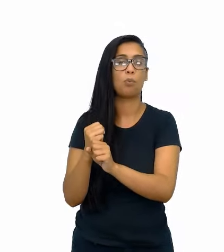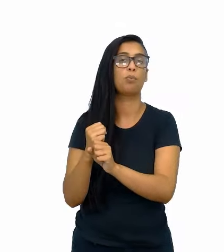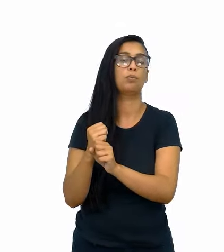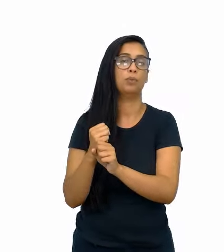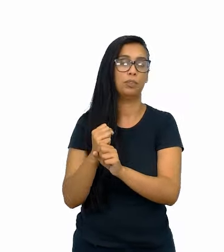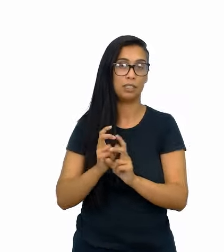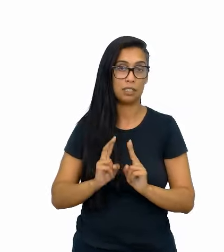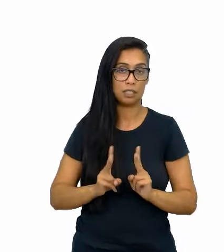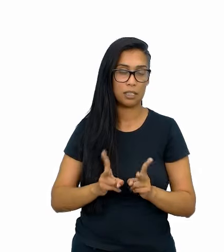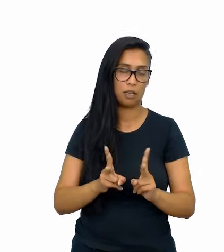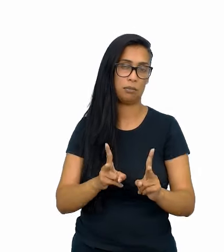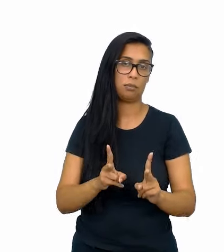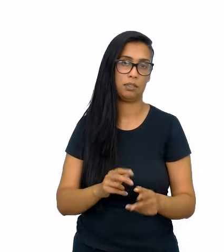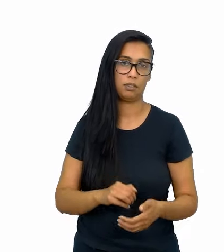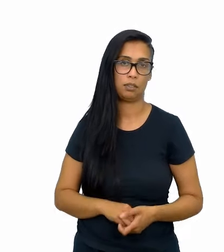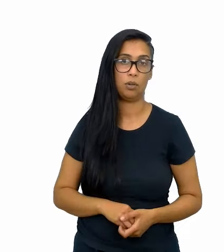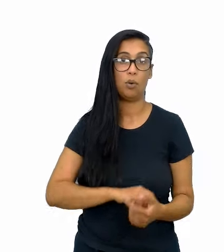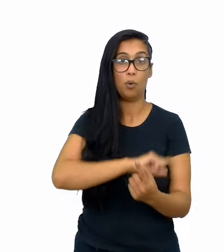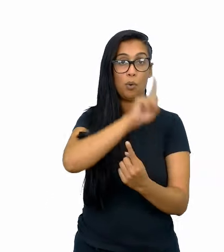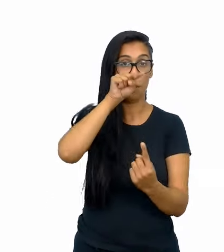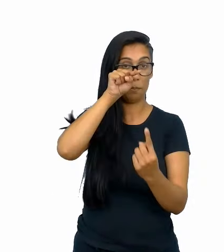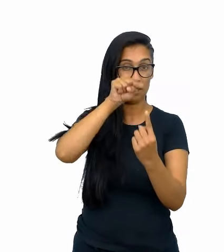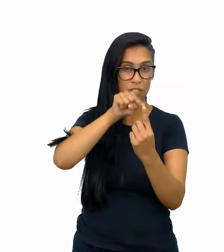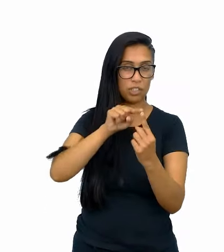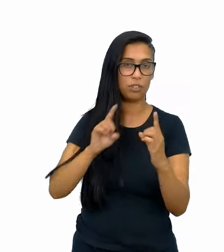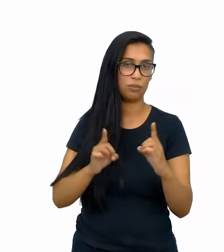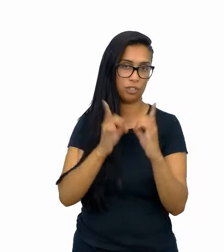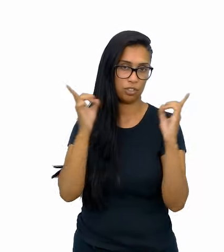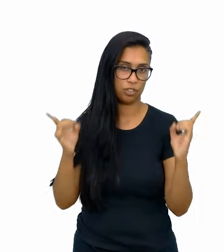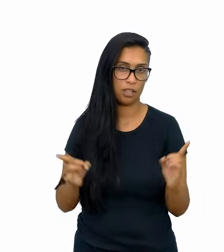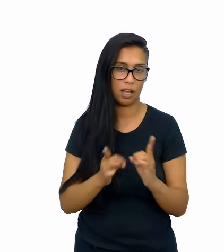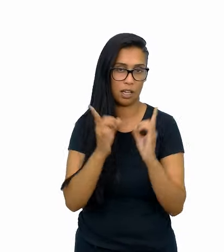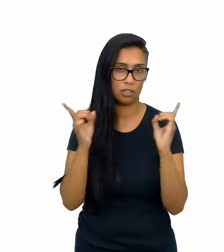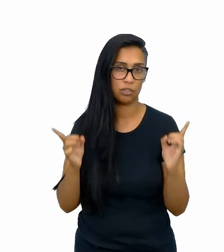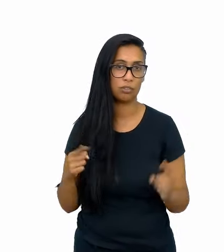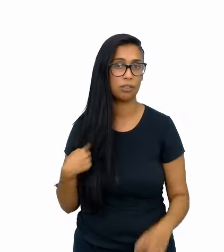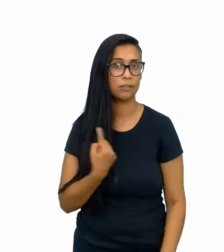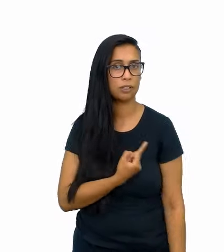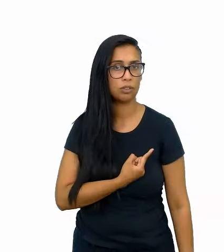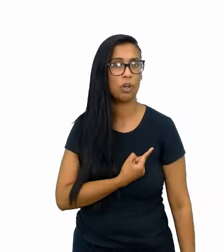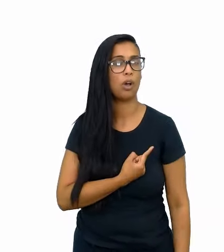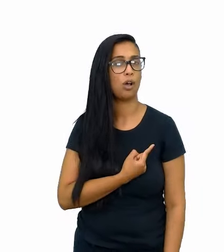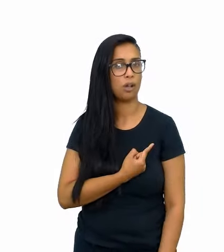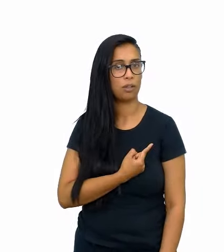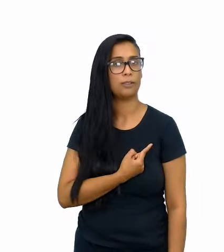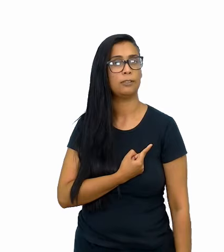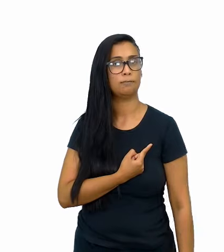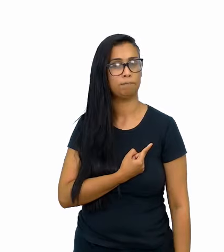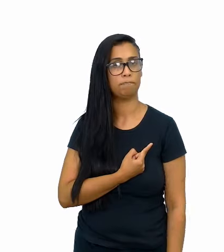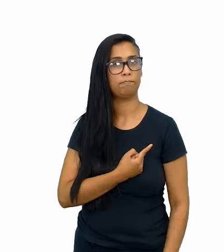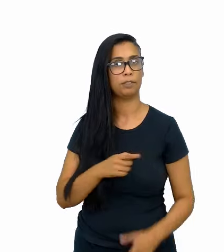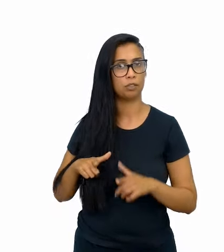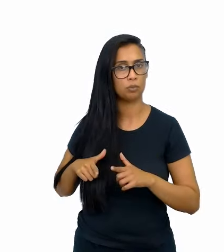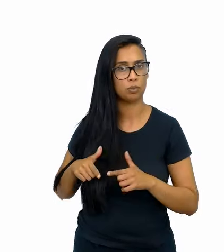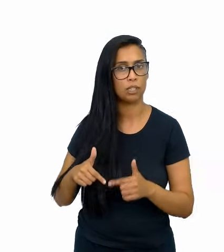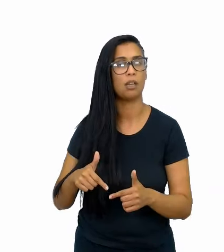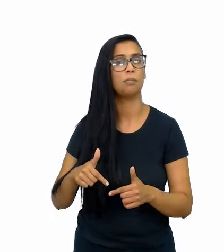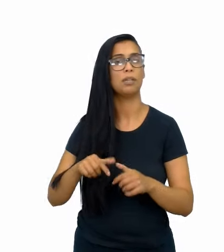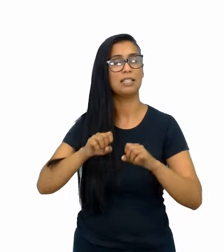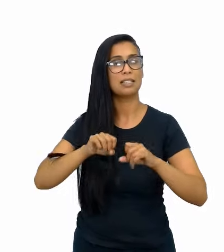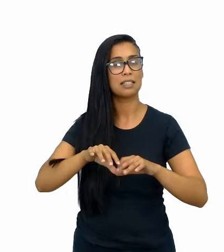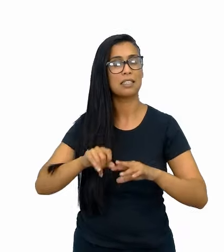comunicativo. Então, eu penso que o propósito didático que nós perseguimos é ensinar as práticas sociais de leitura